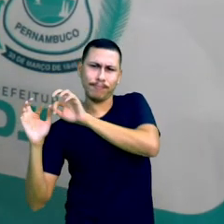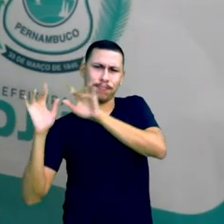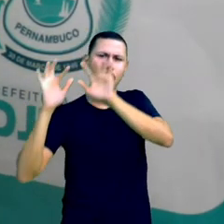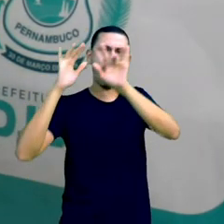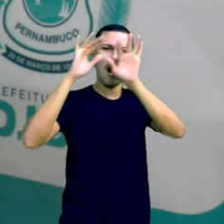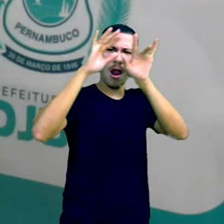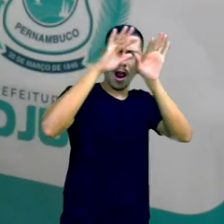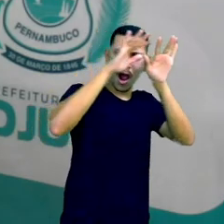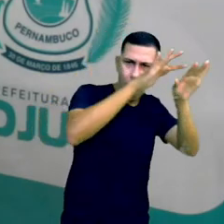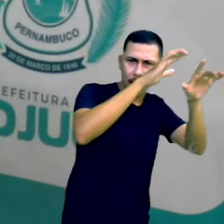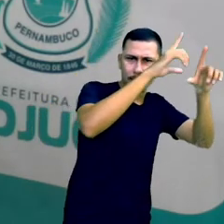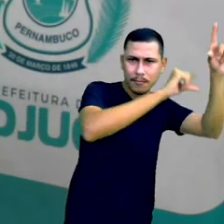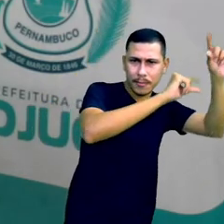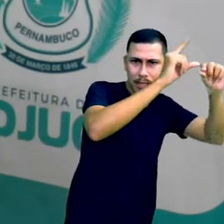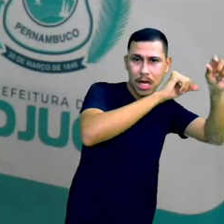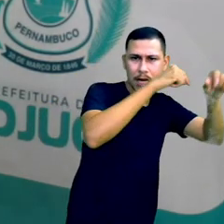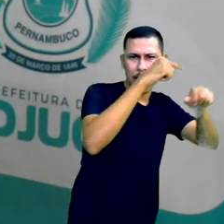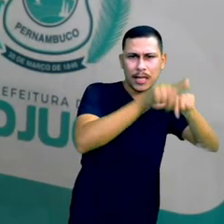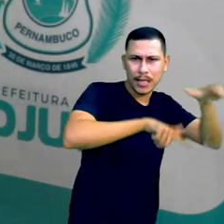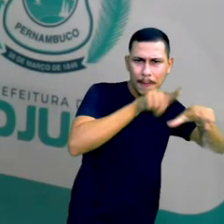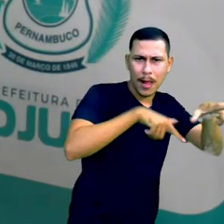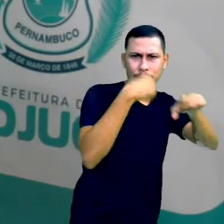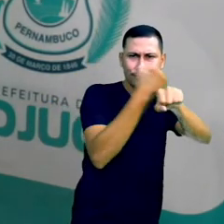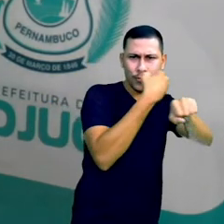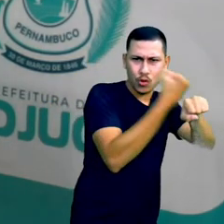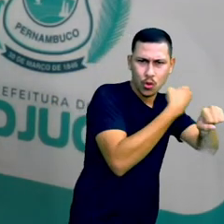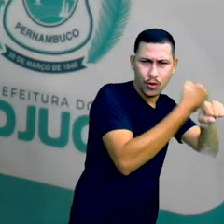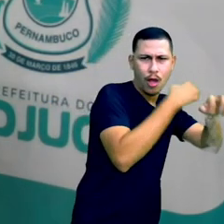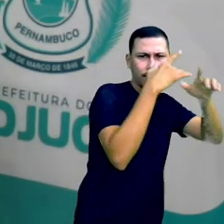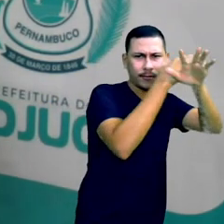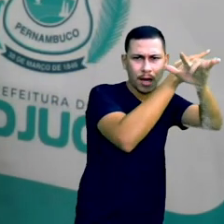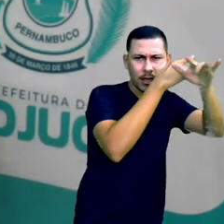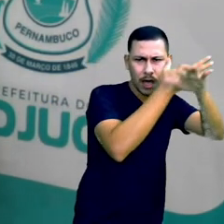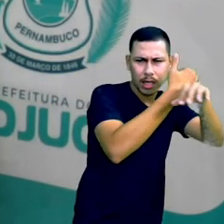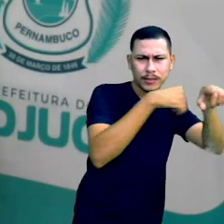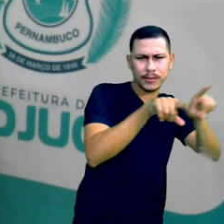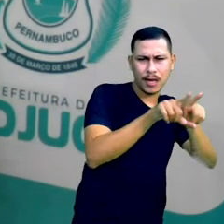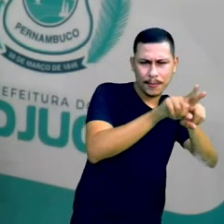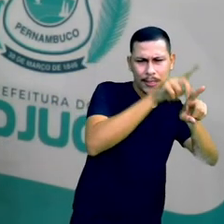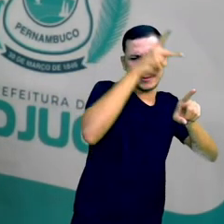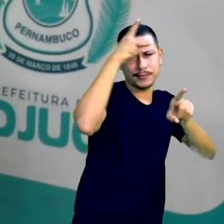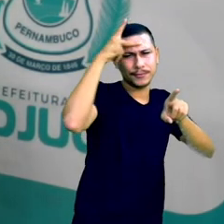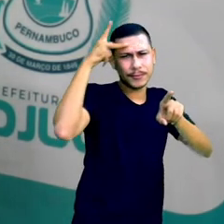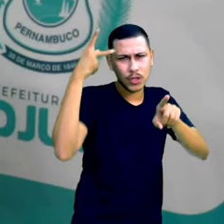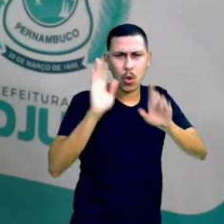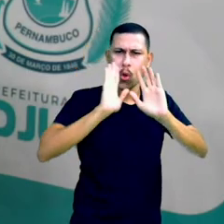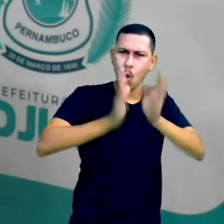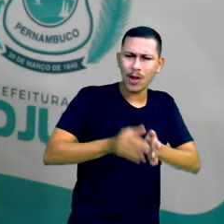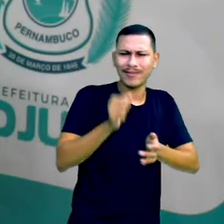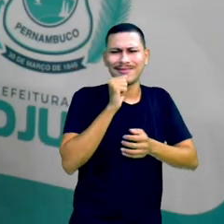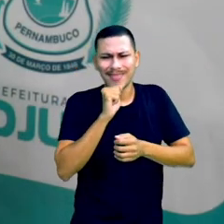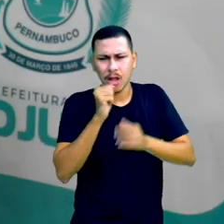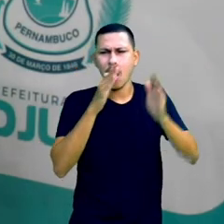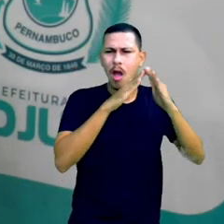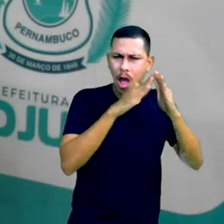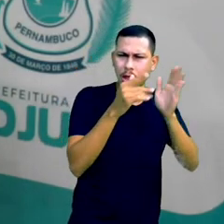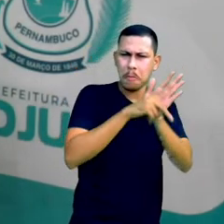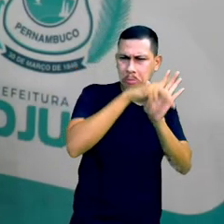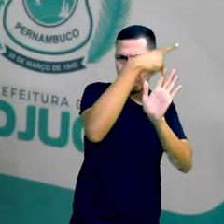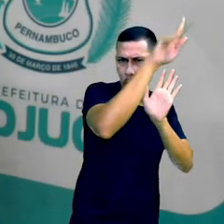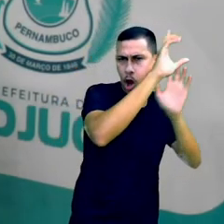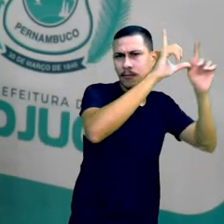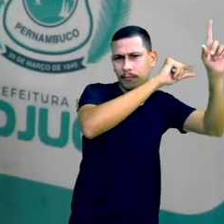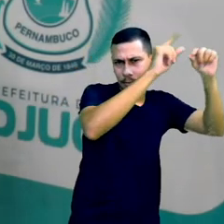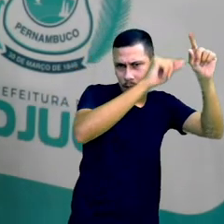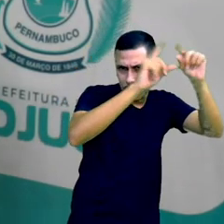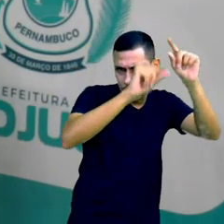que foram trabalhar na construção da cidade e muitas dessas pessoas hoje ainda vivem lá. Mesmo